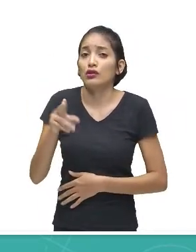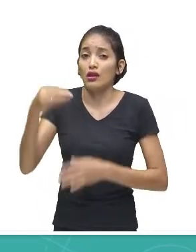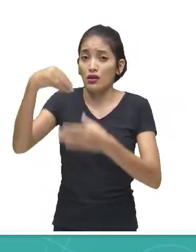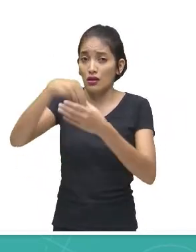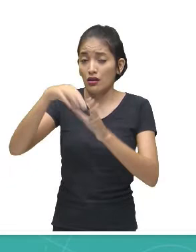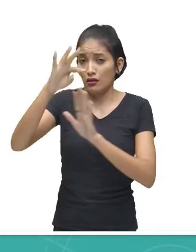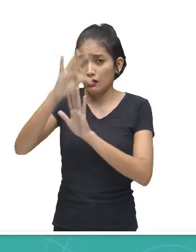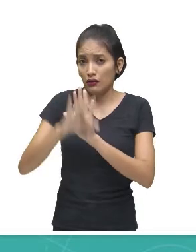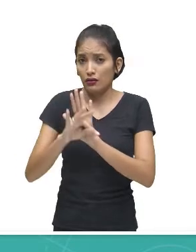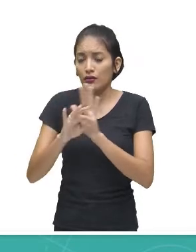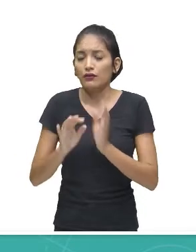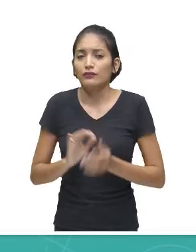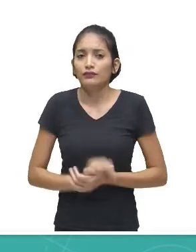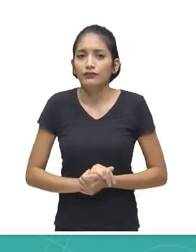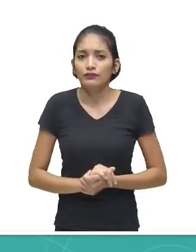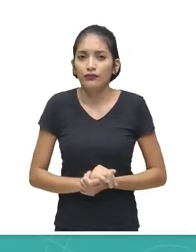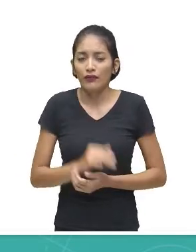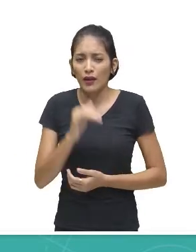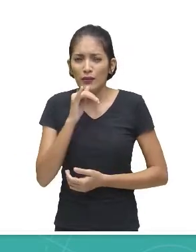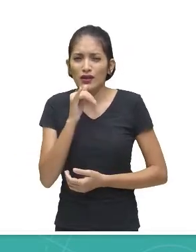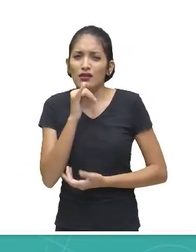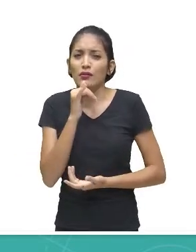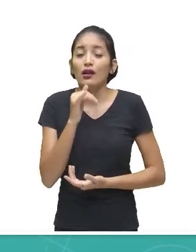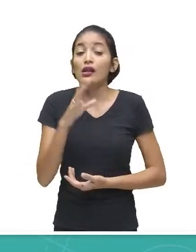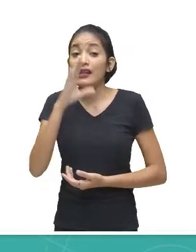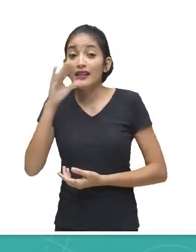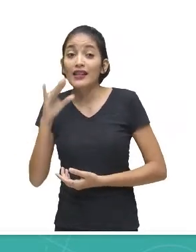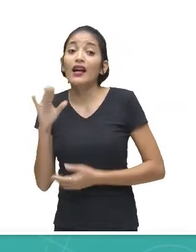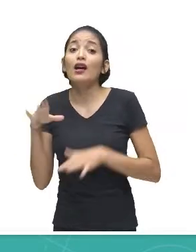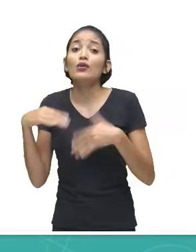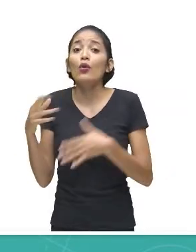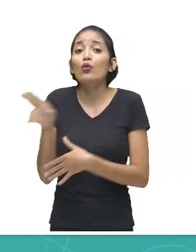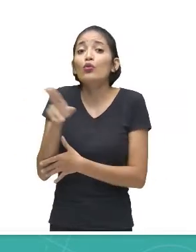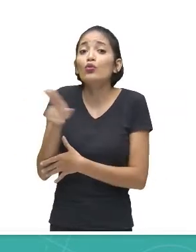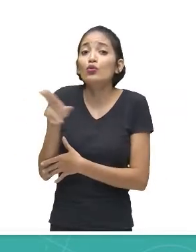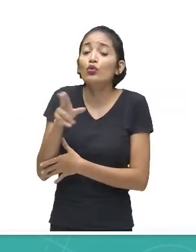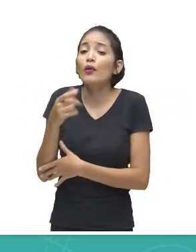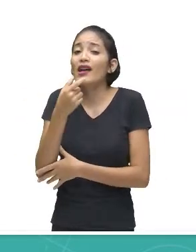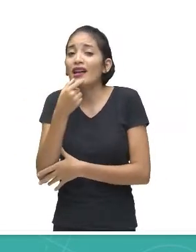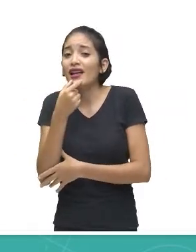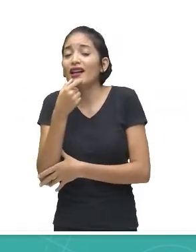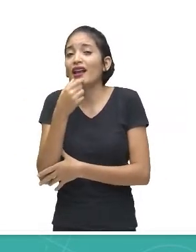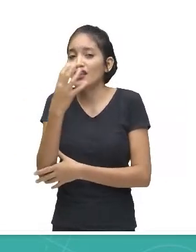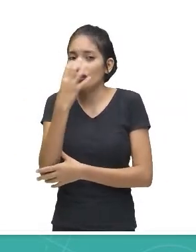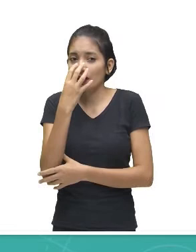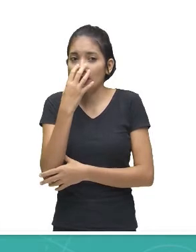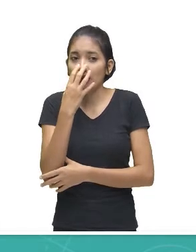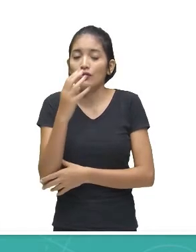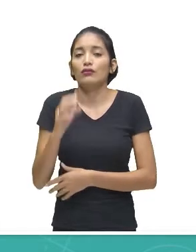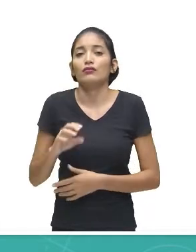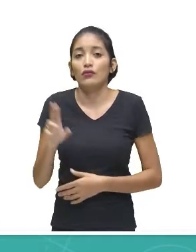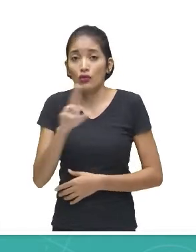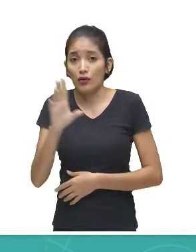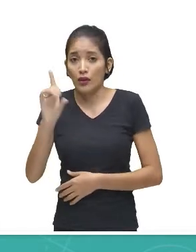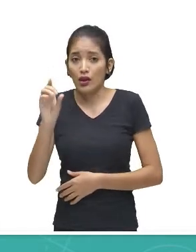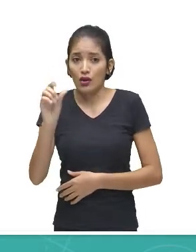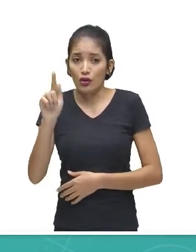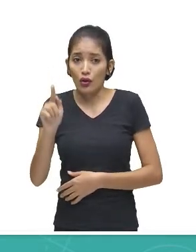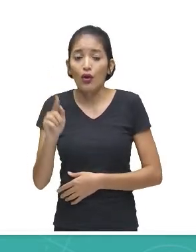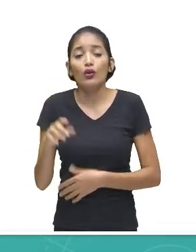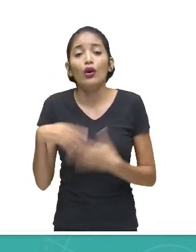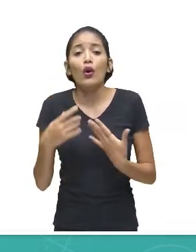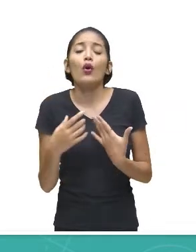Né? Crianças, como se diz em inglês cachorro? Dog. Como se diz veterinário em inglês? E